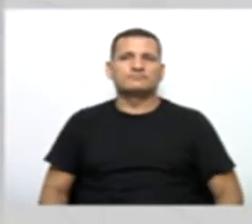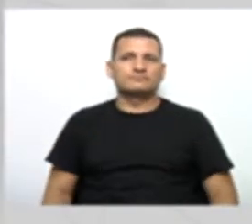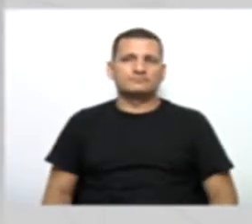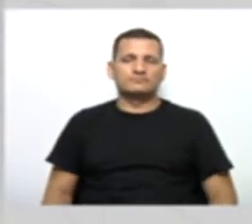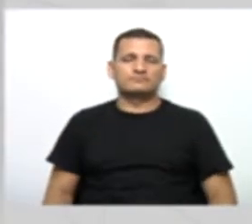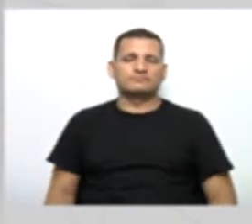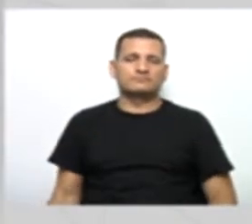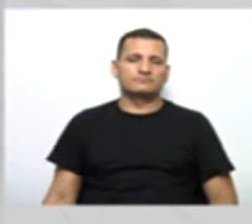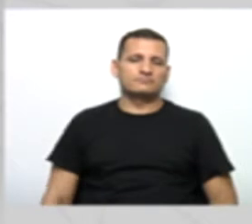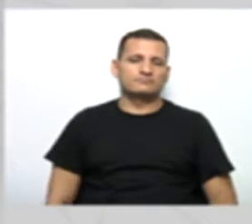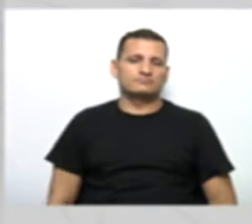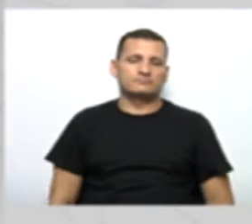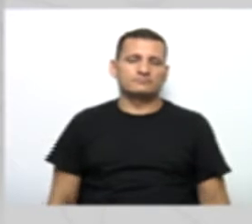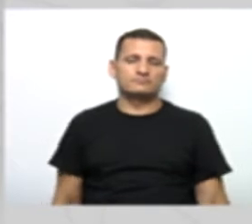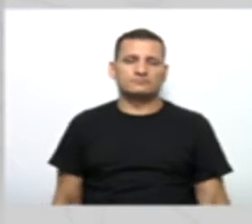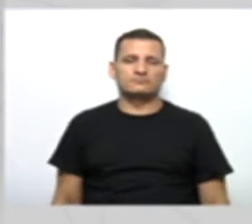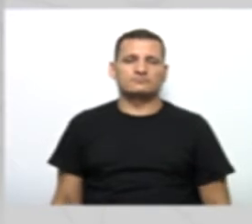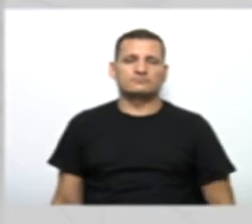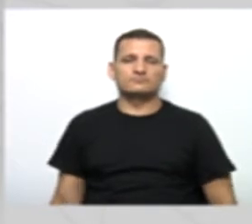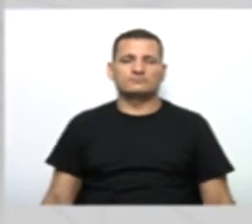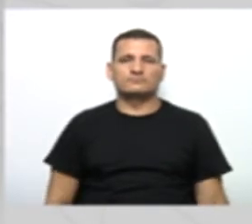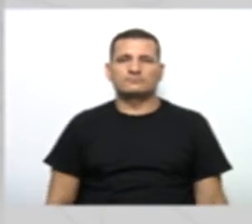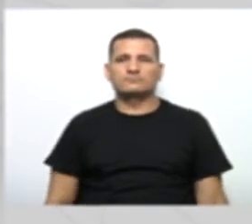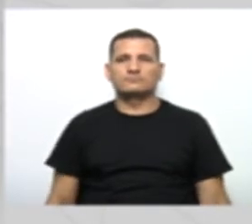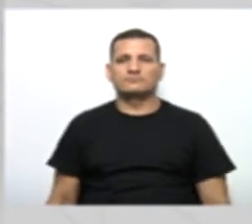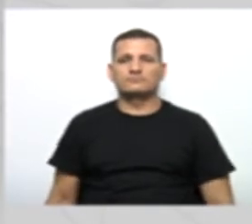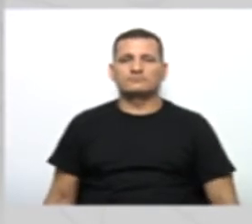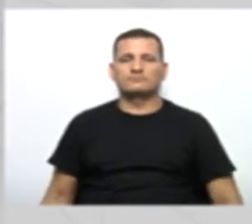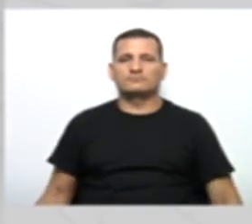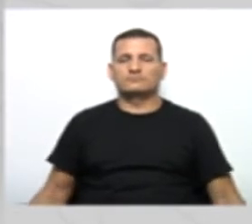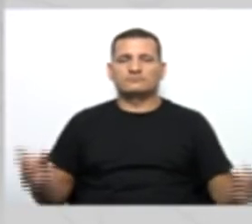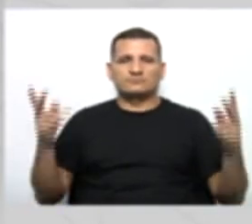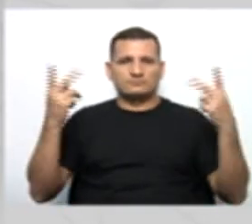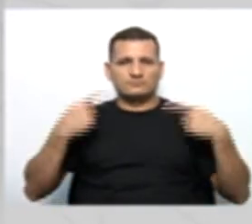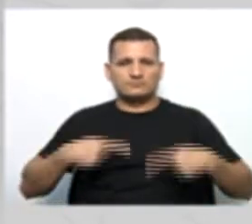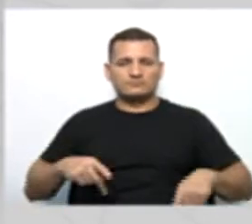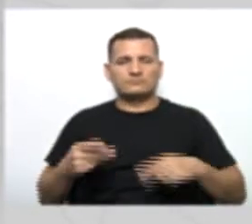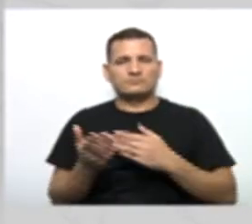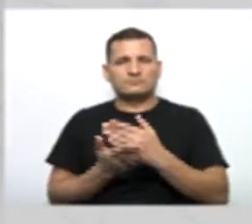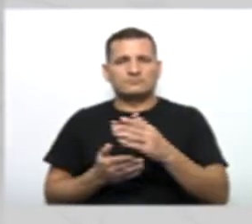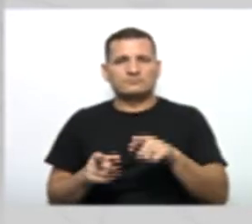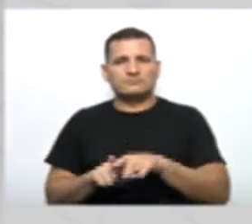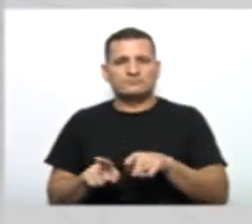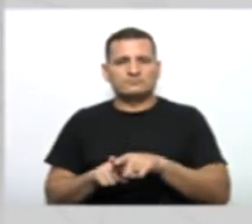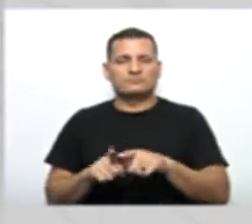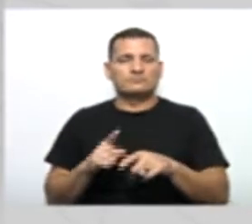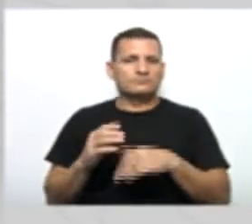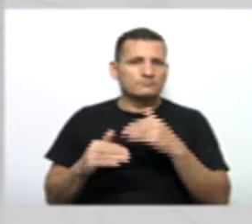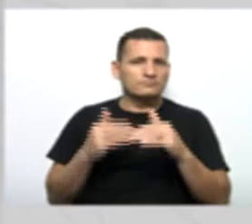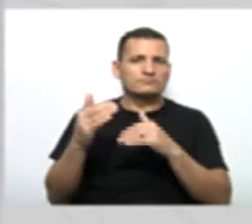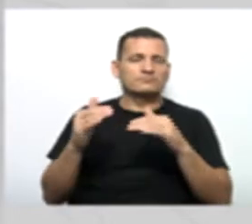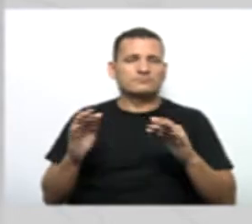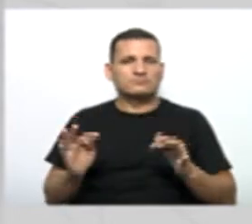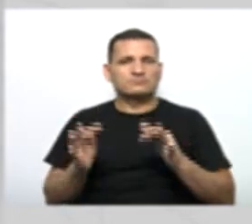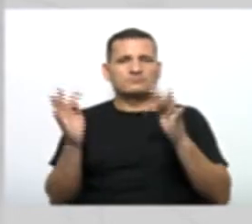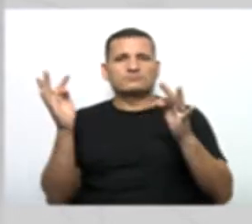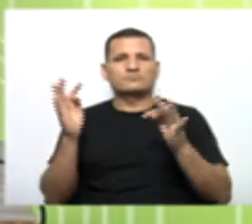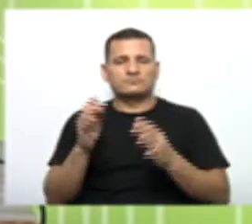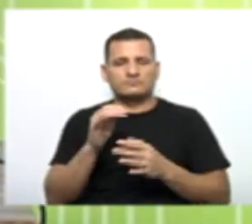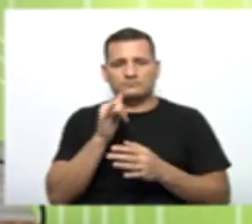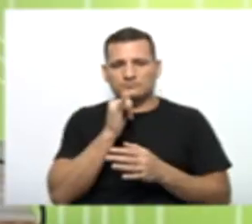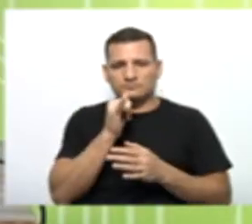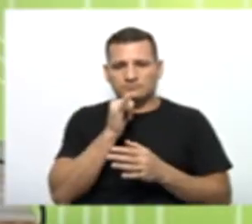E o homem, nesse período, começou a desenvolver algumas novas tecnologias, a conquistar alguns novos espaços. Por